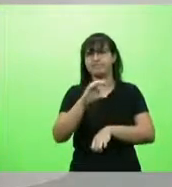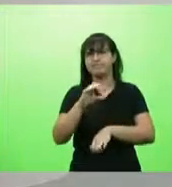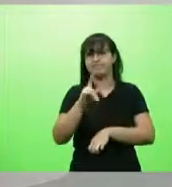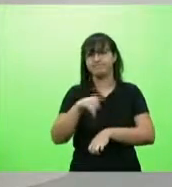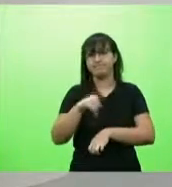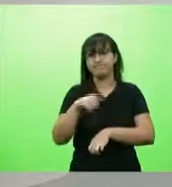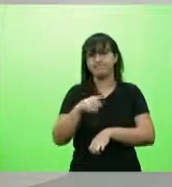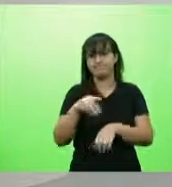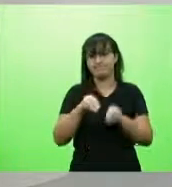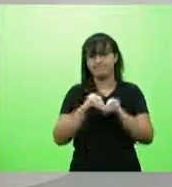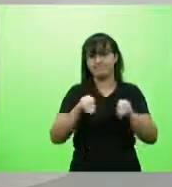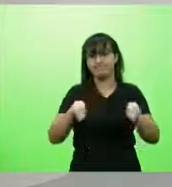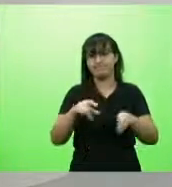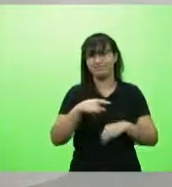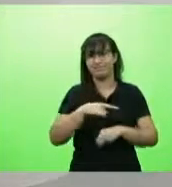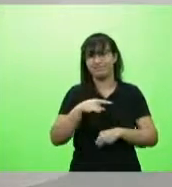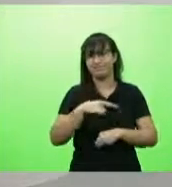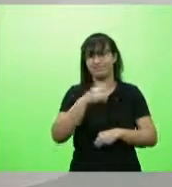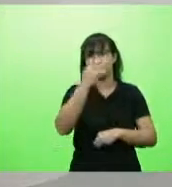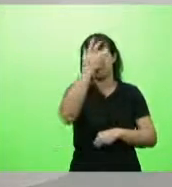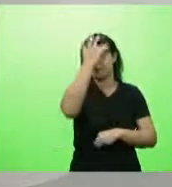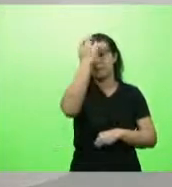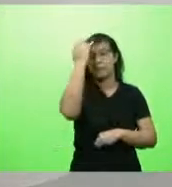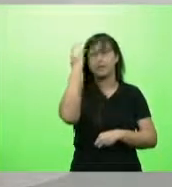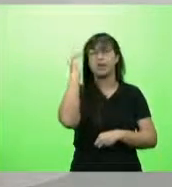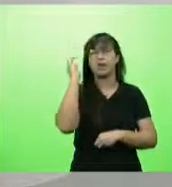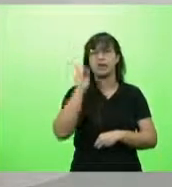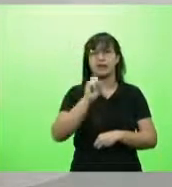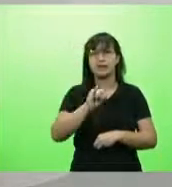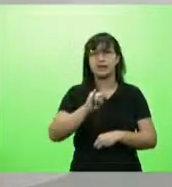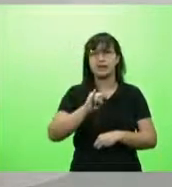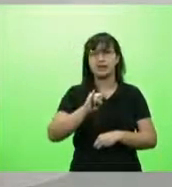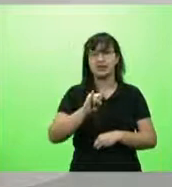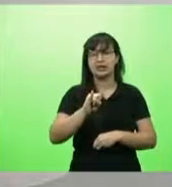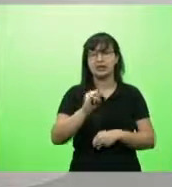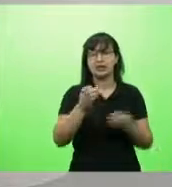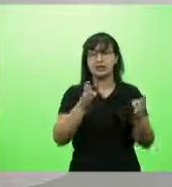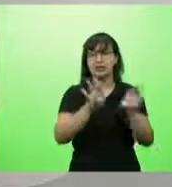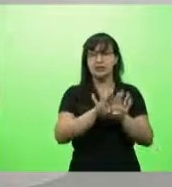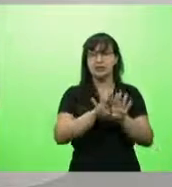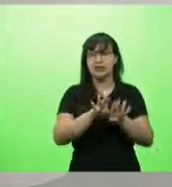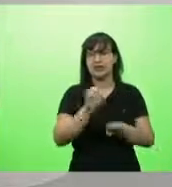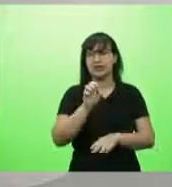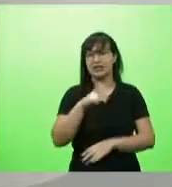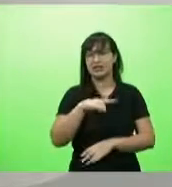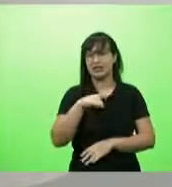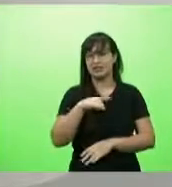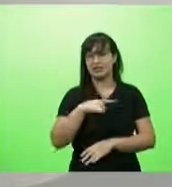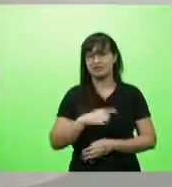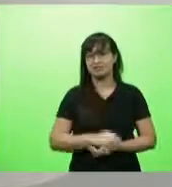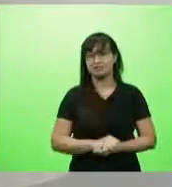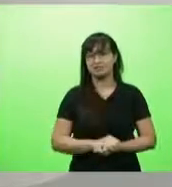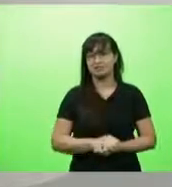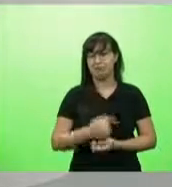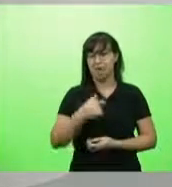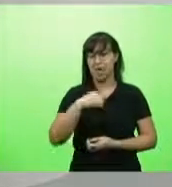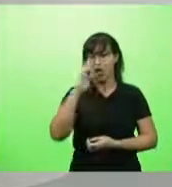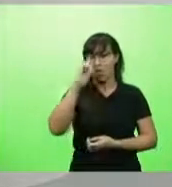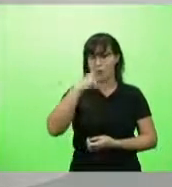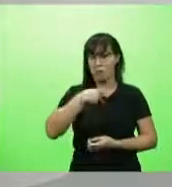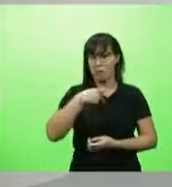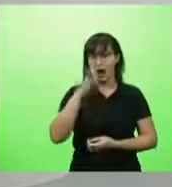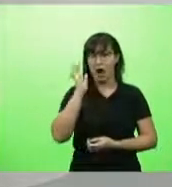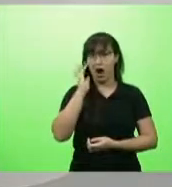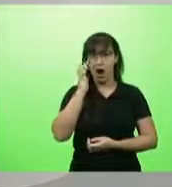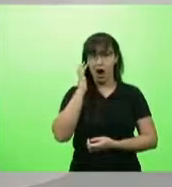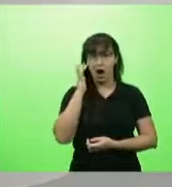decisões de lockdown ou de fechamento temporário que seja acontecem. No meu ponto de vista,